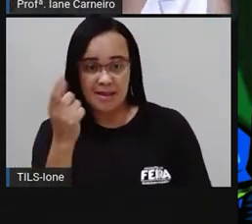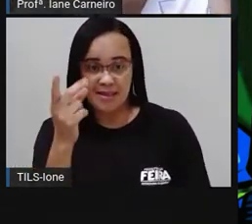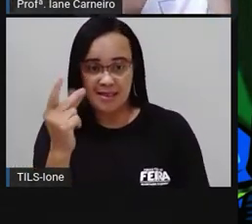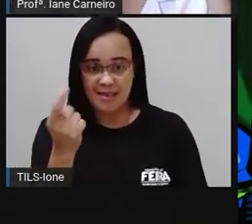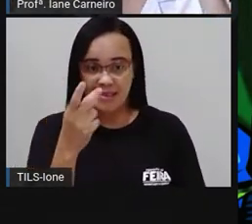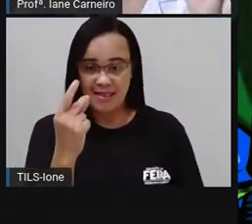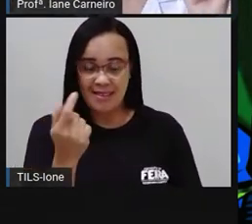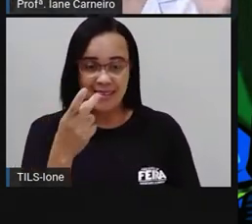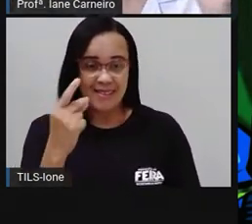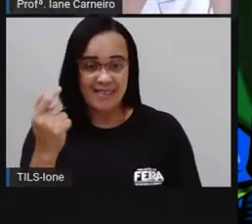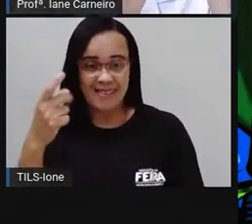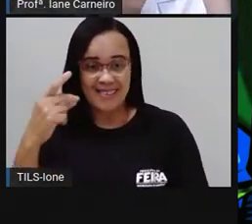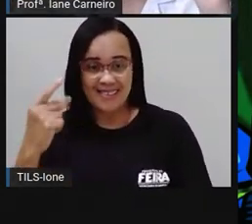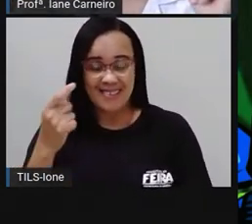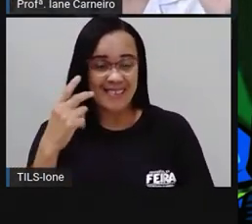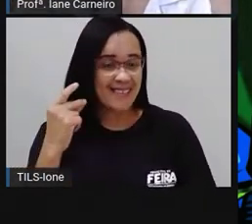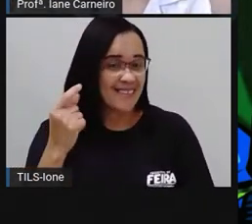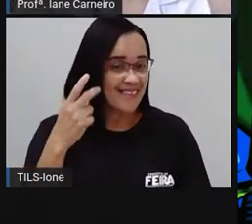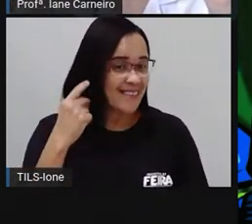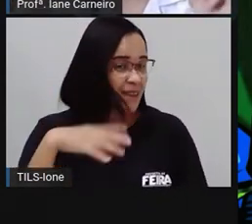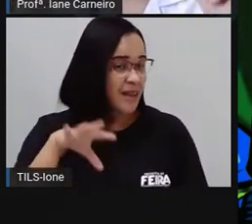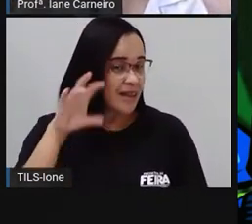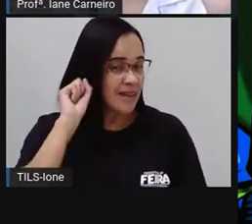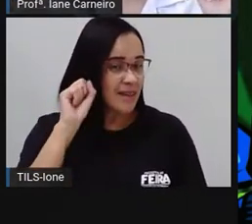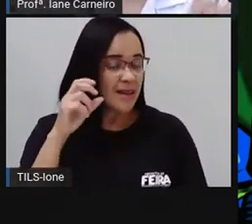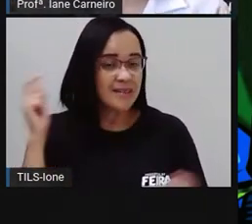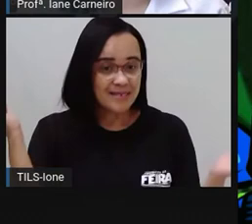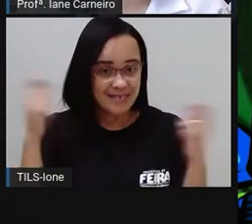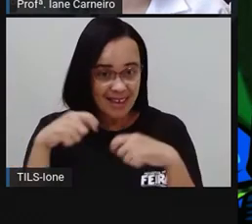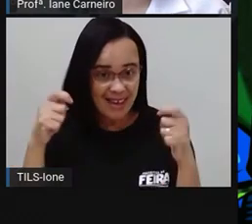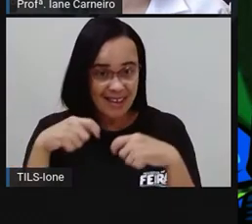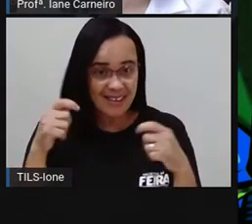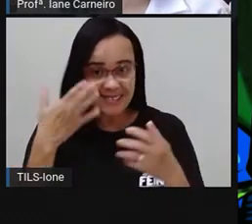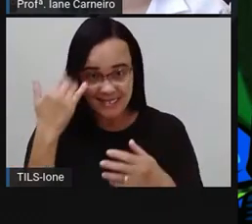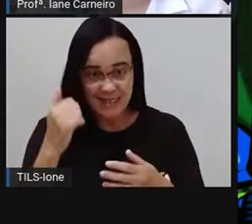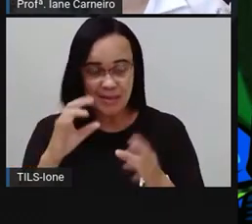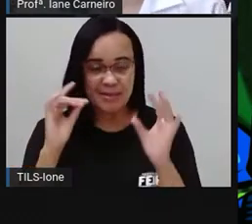sabe estalar dedo? Estala aí que eu quero ver. Estala os dedinhos.